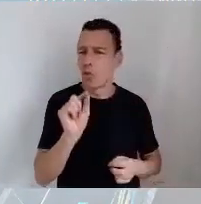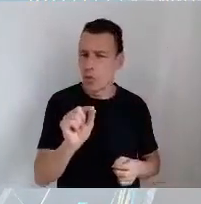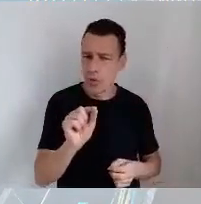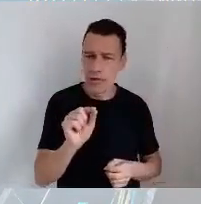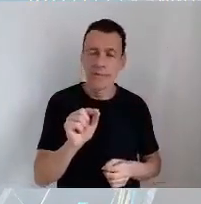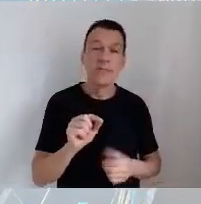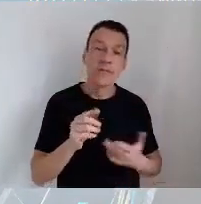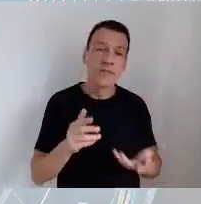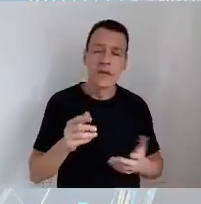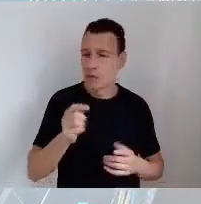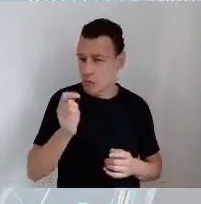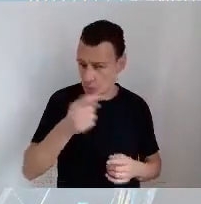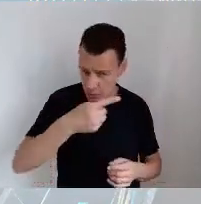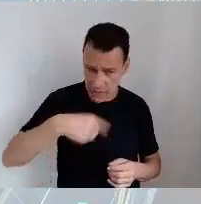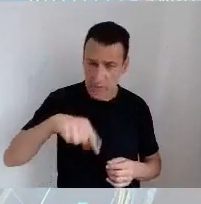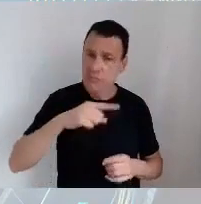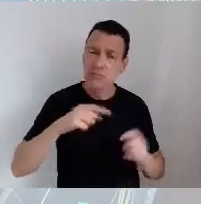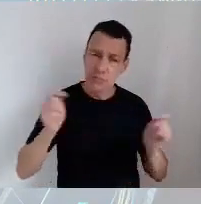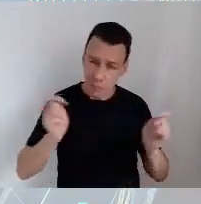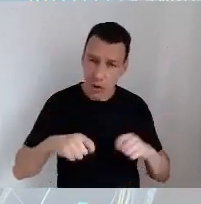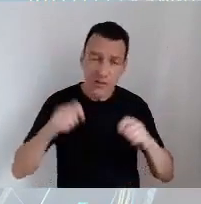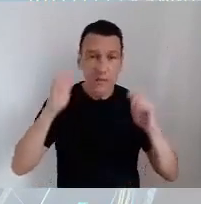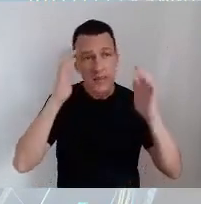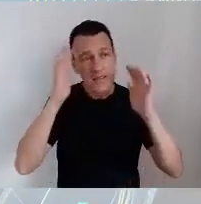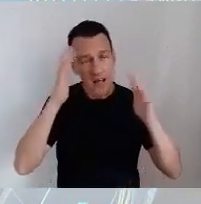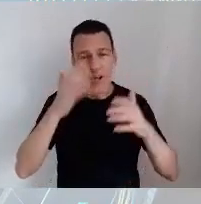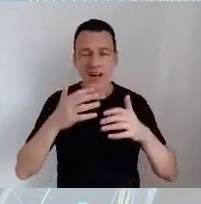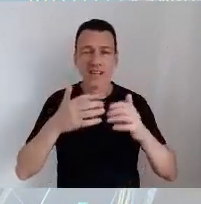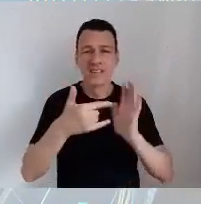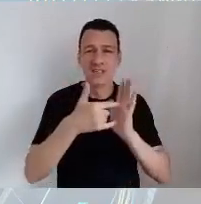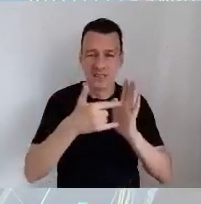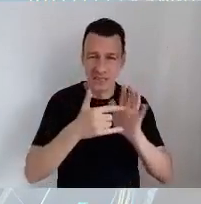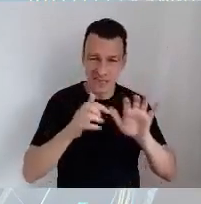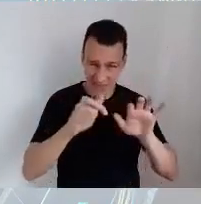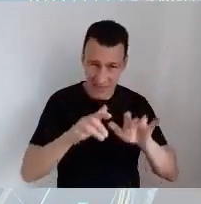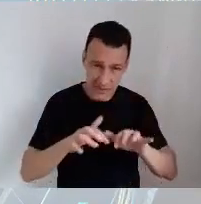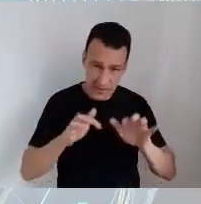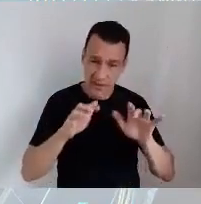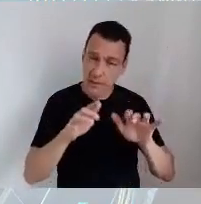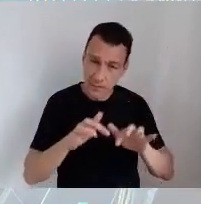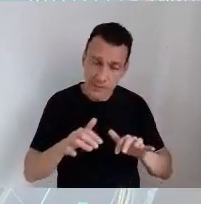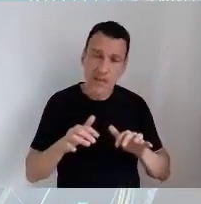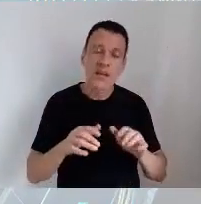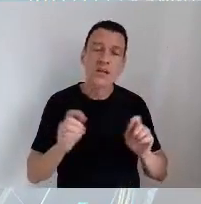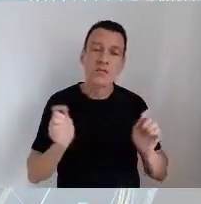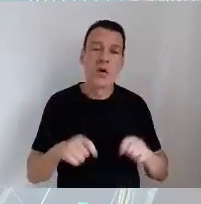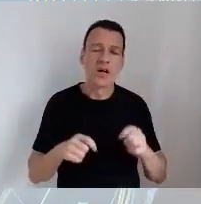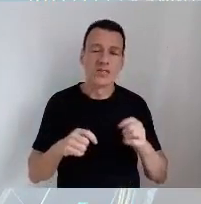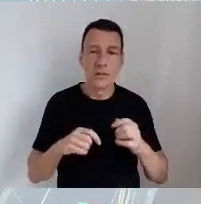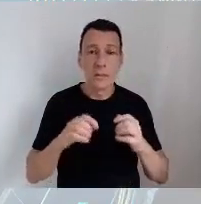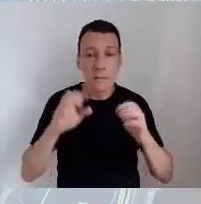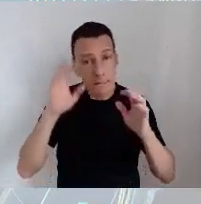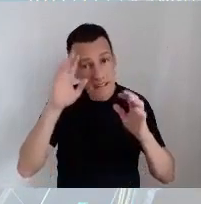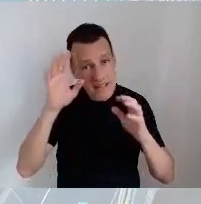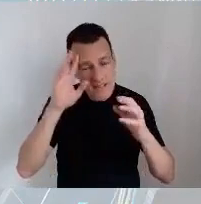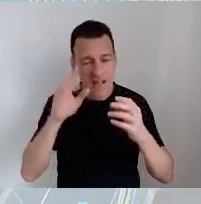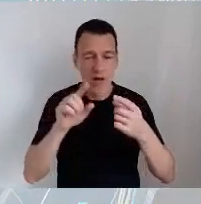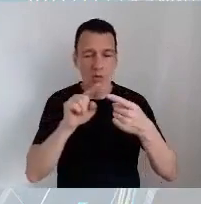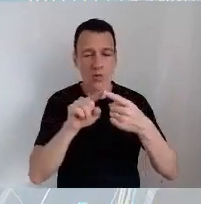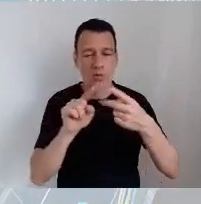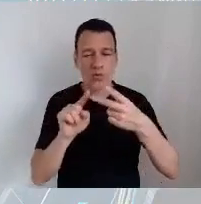desenvolvimento de software como sendo algo que é realizado sob três perspectivas que aqui eu tô identificando como